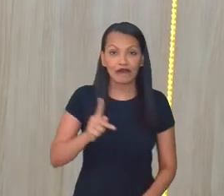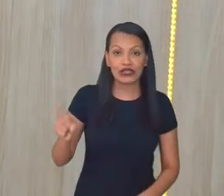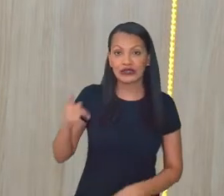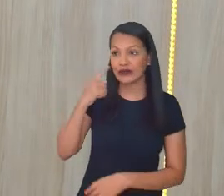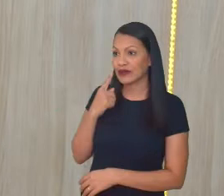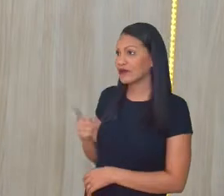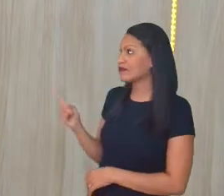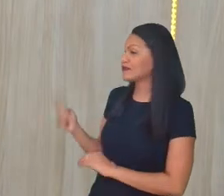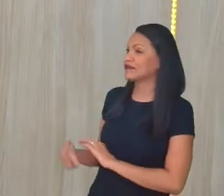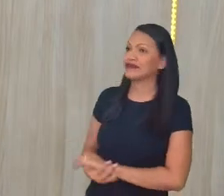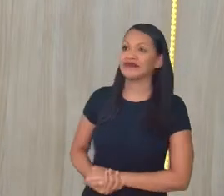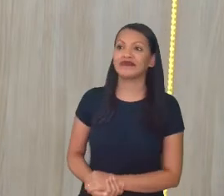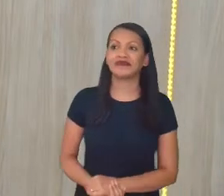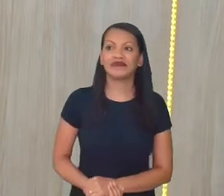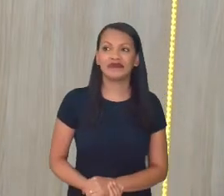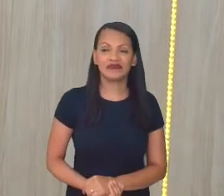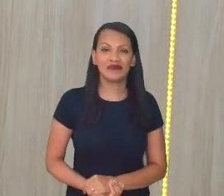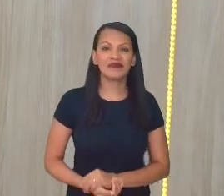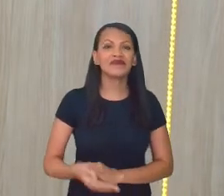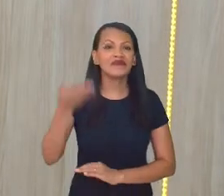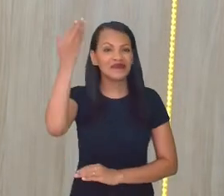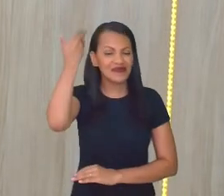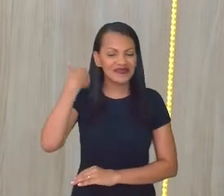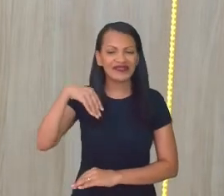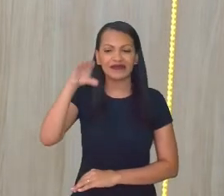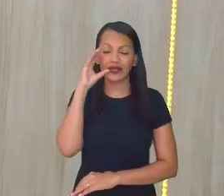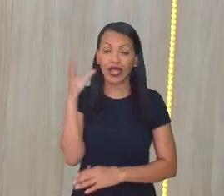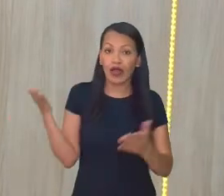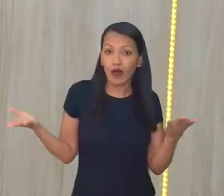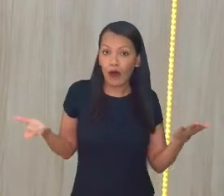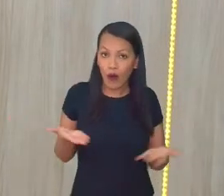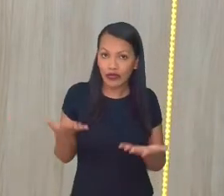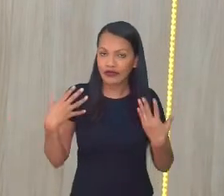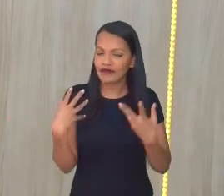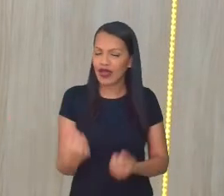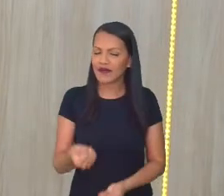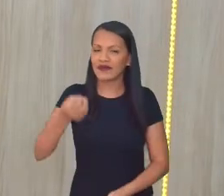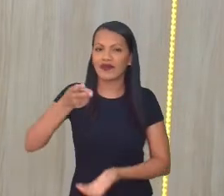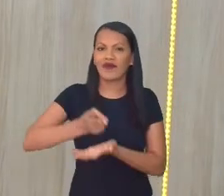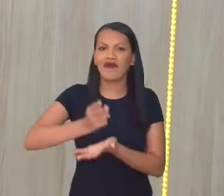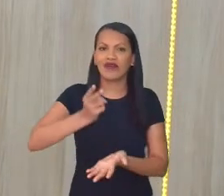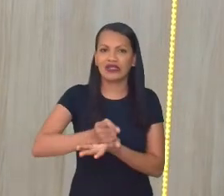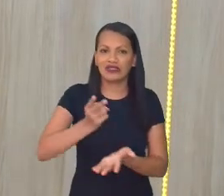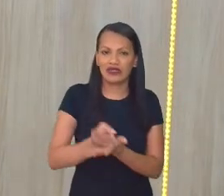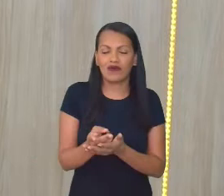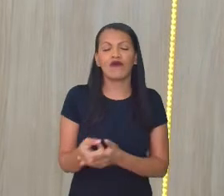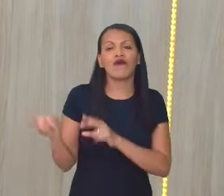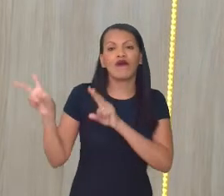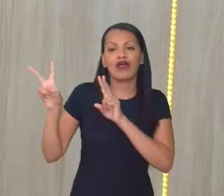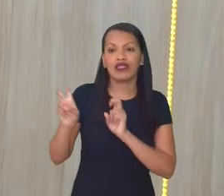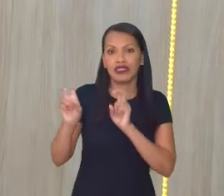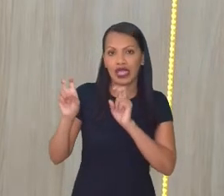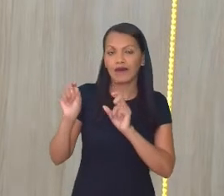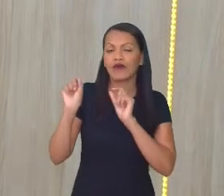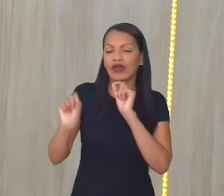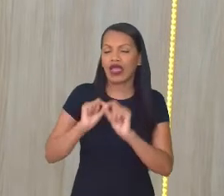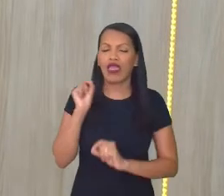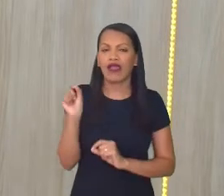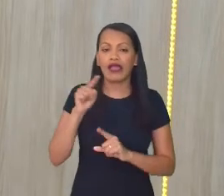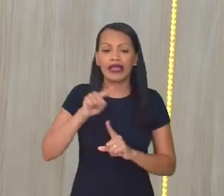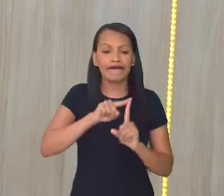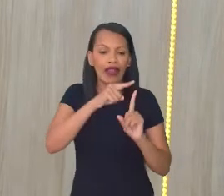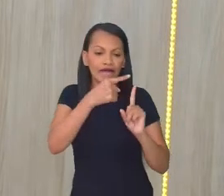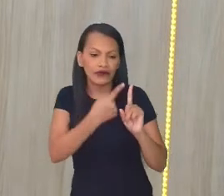Andrade Albuquerque, este é o meu sinal e hoje vamos continuar o nosso assunto gravidez planejada e